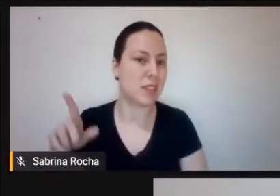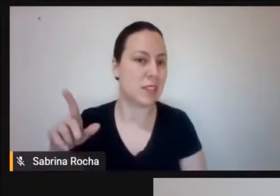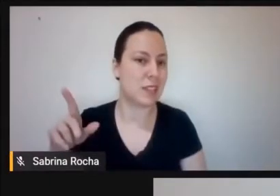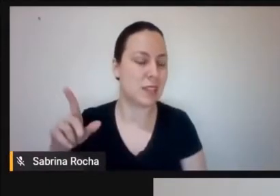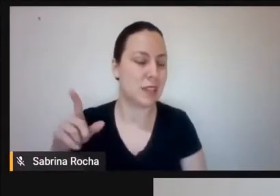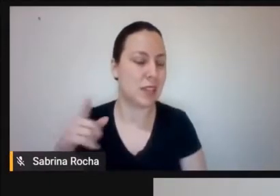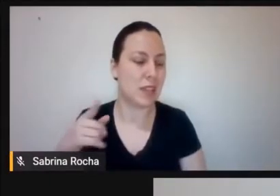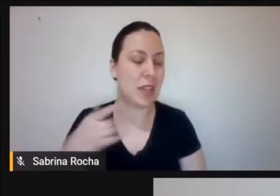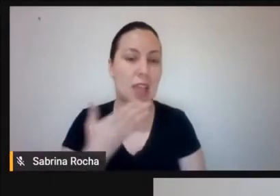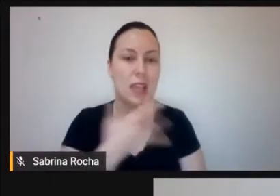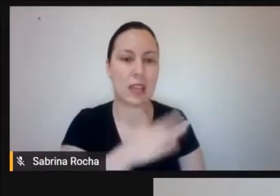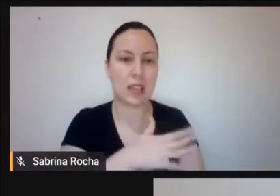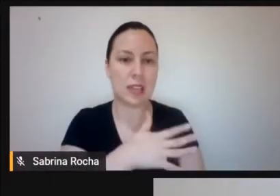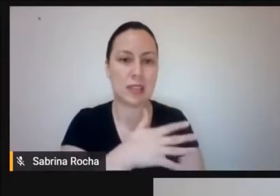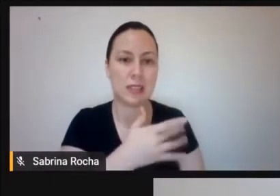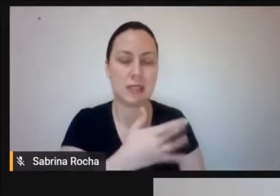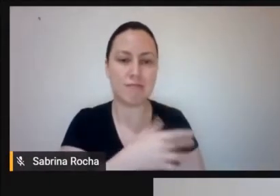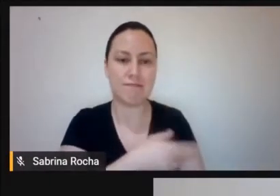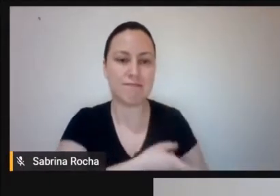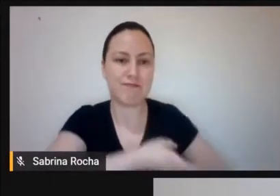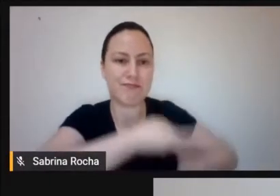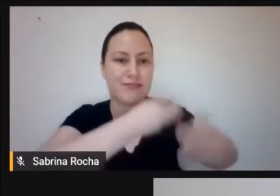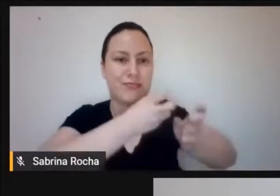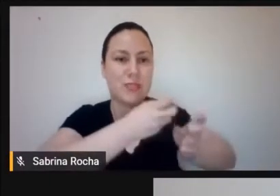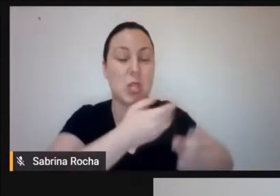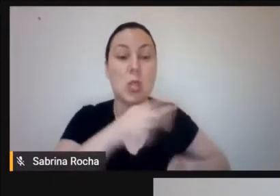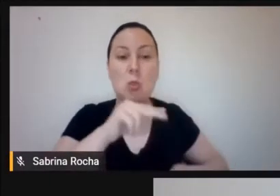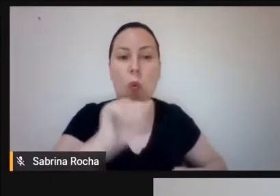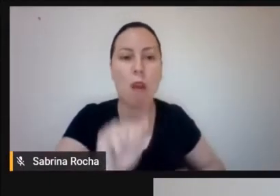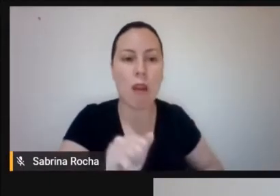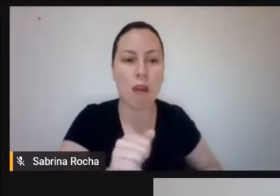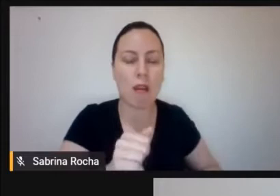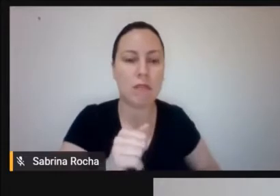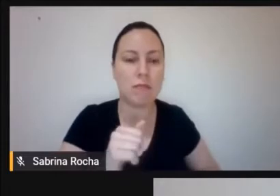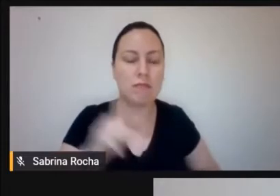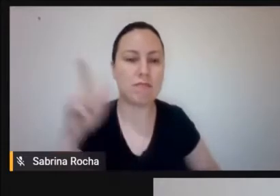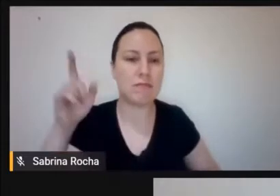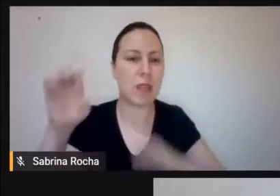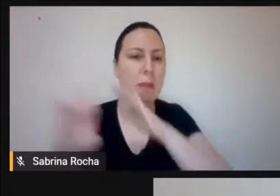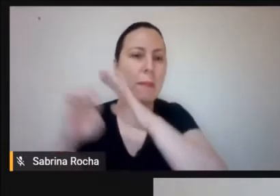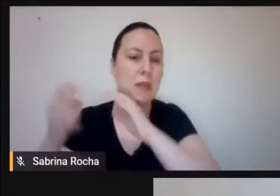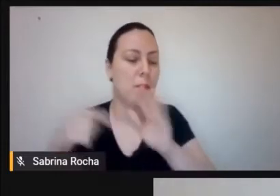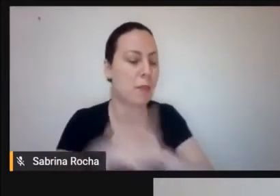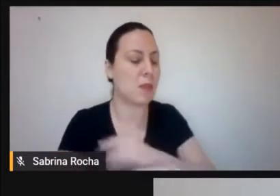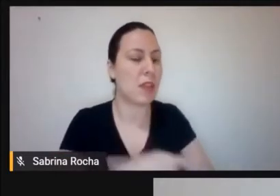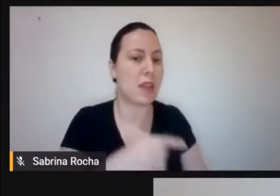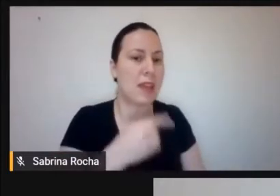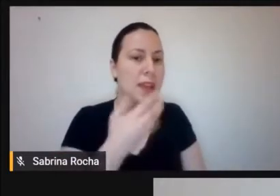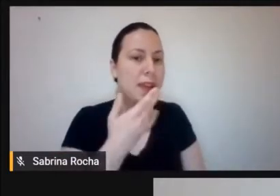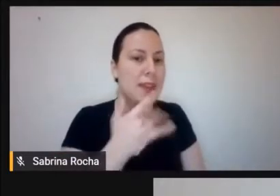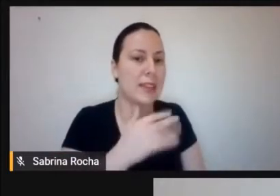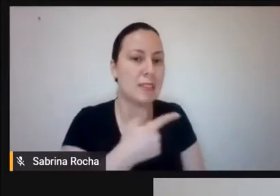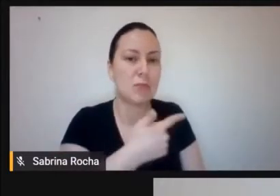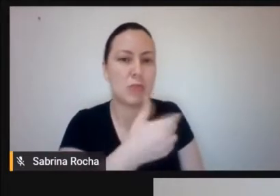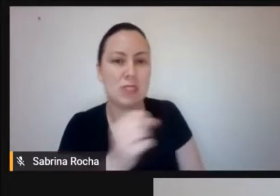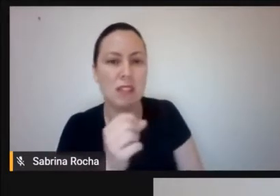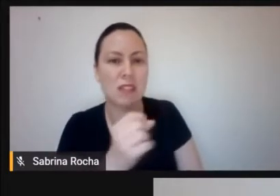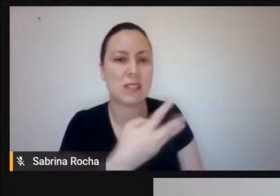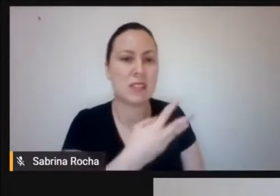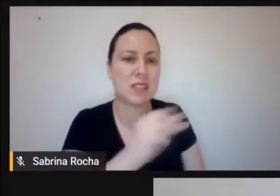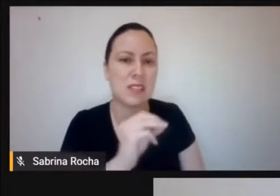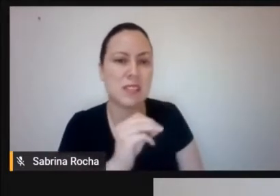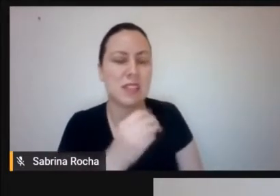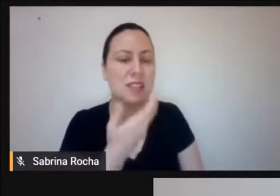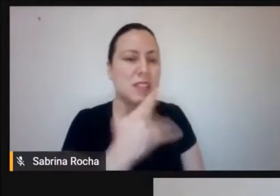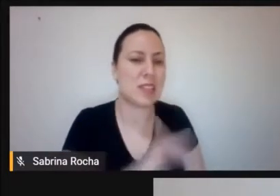criança. Eu nunca vi um comitê de uma dessas corporações perguntar para 200, 300 crianças de